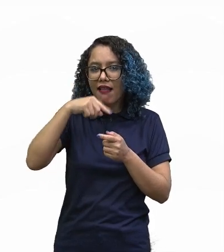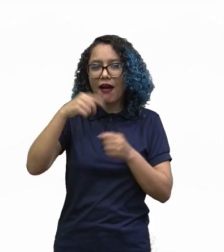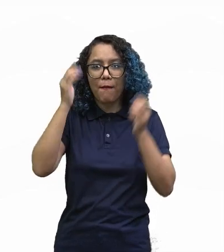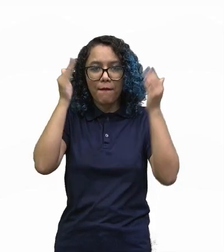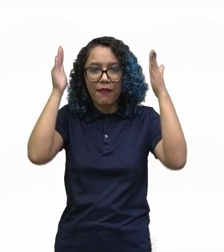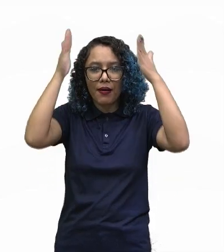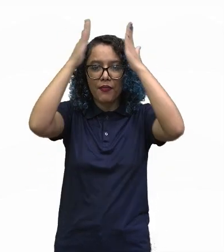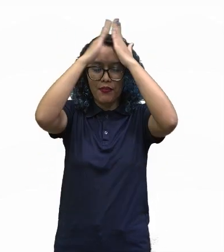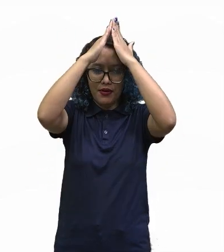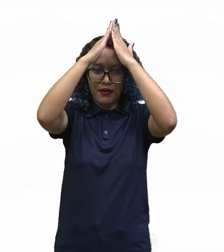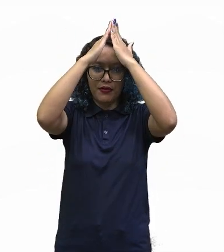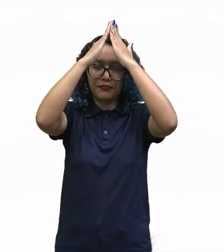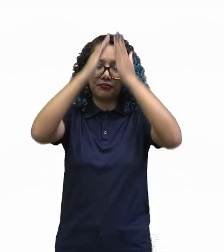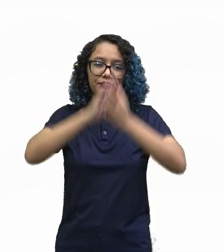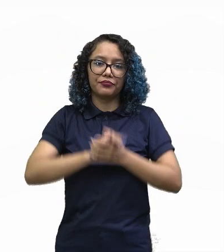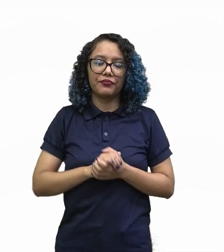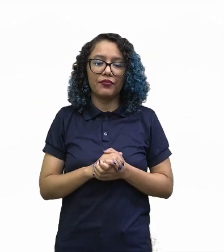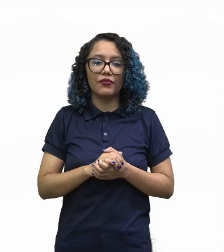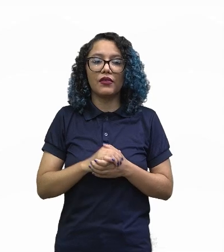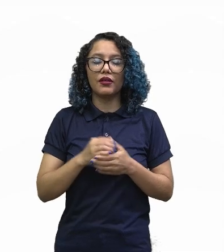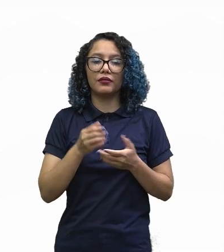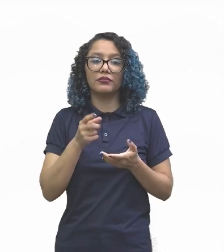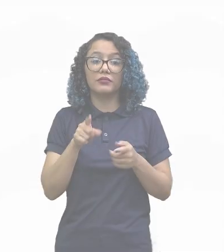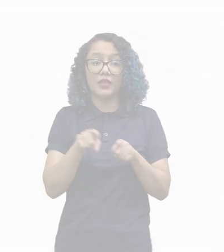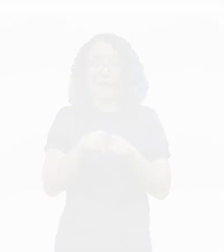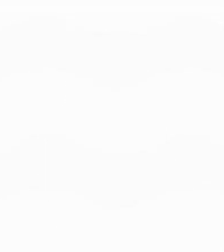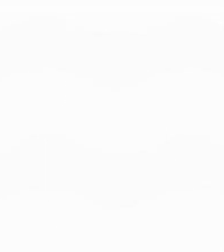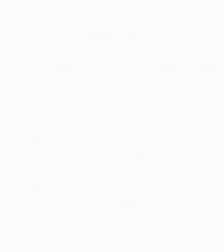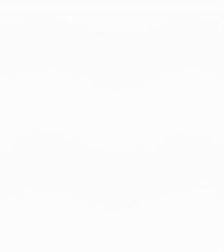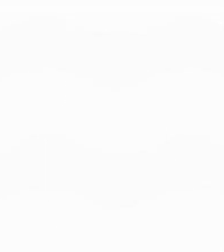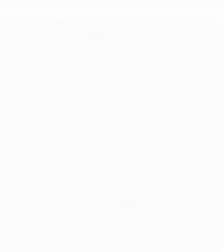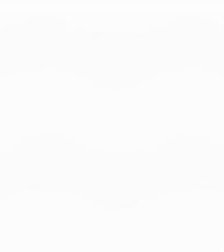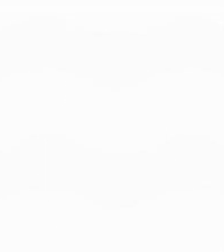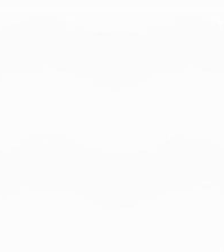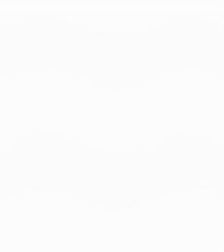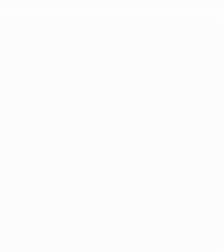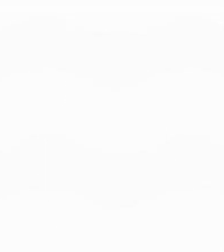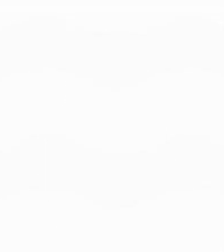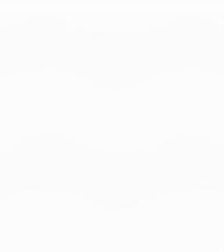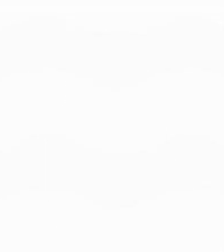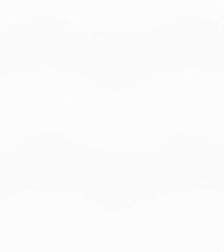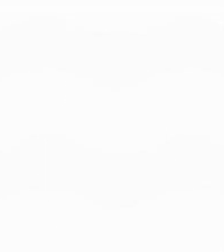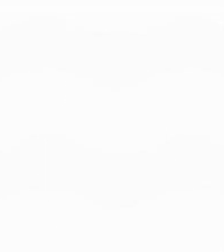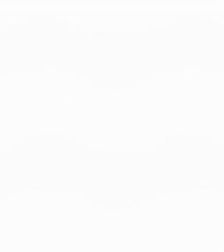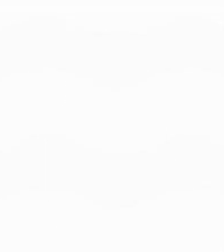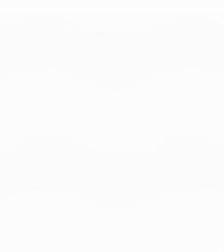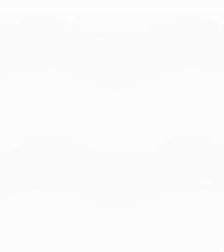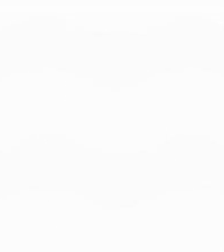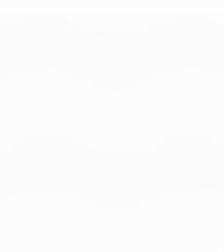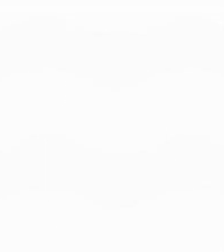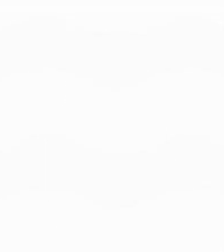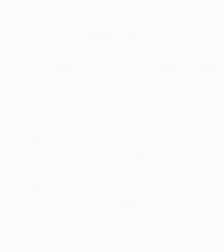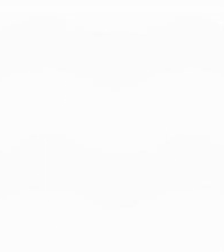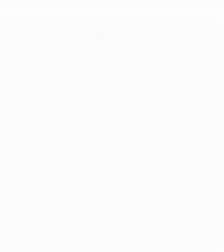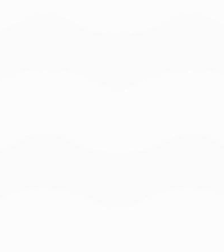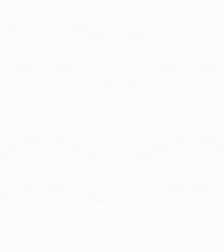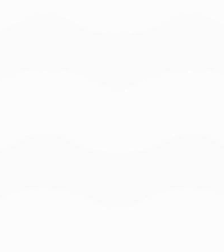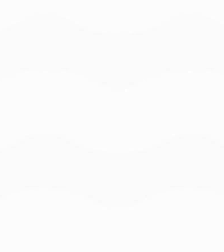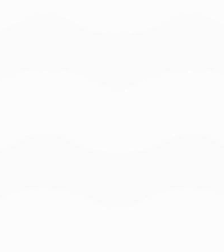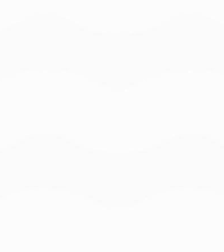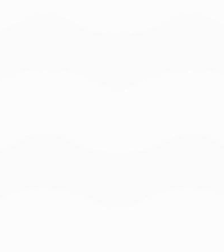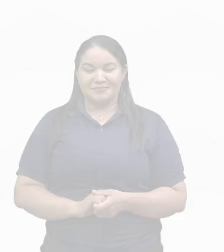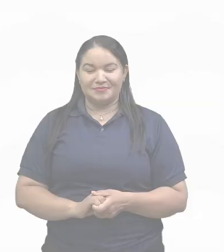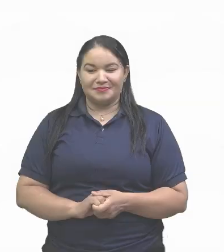propulsor desse movimento, vamos observar Martinho Lutero, que era um membro da Igreja Católica, e ele